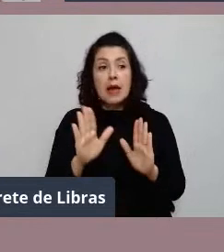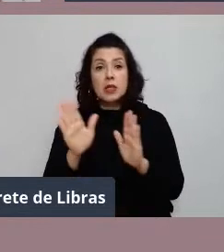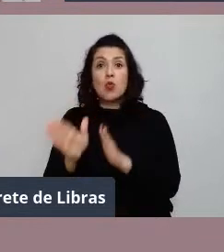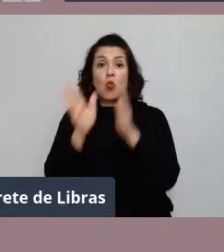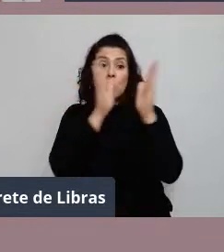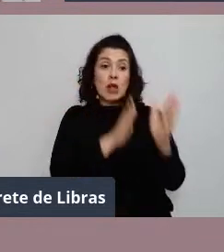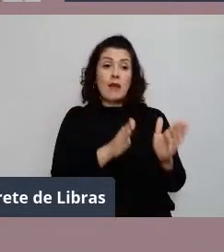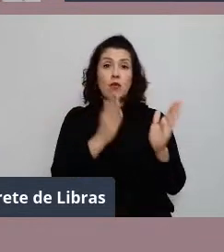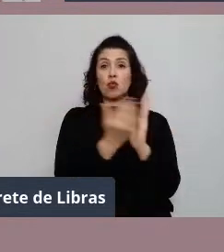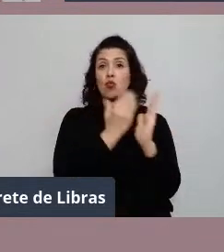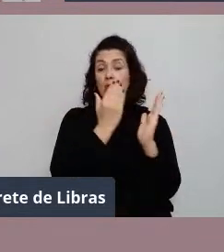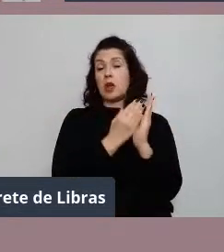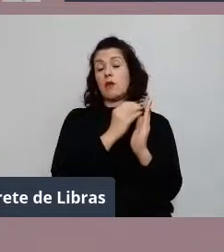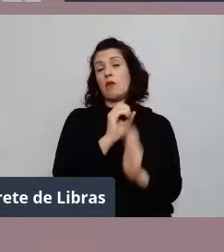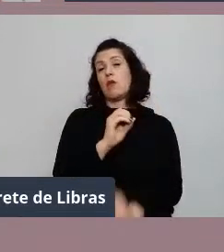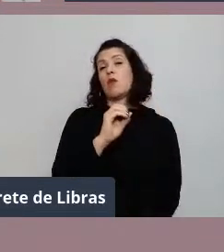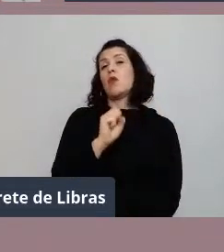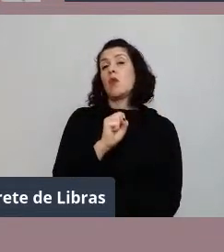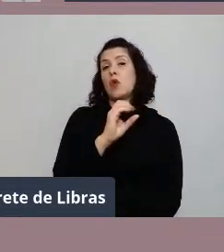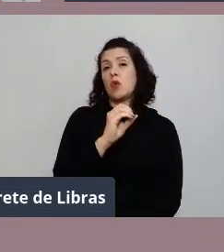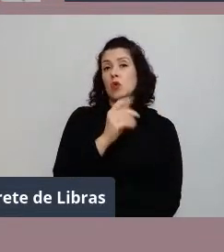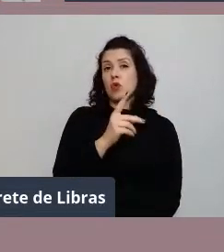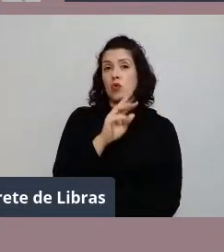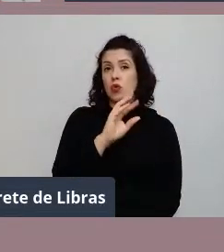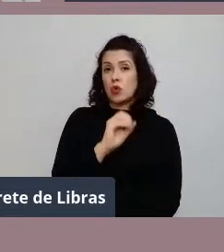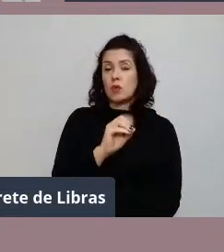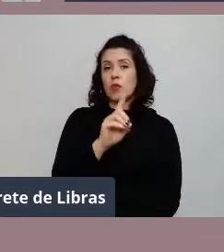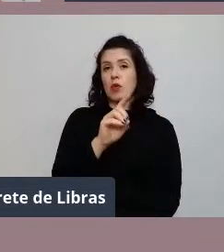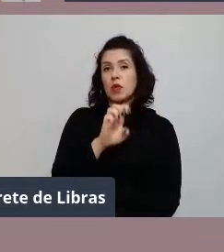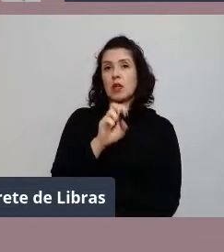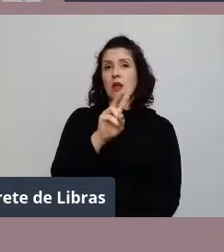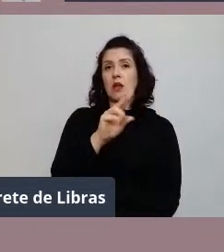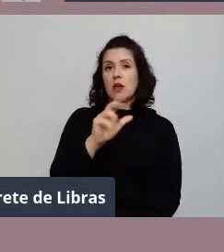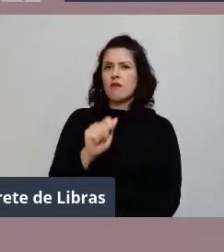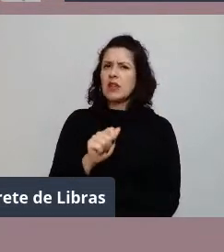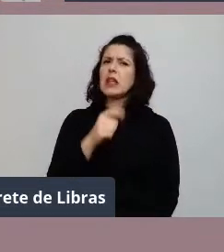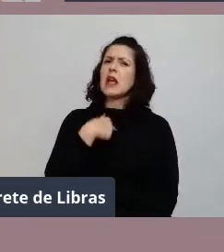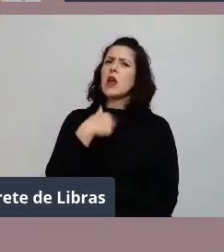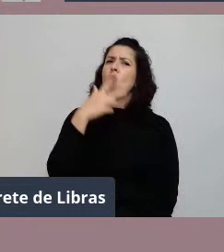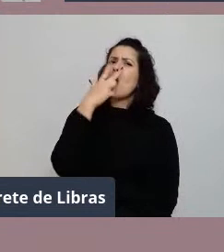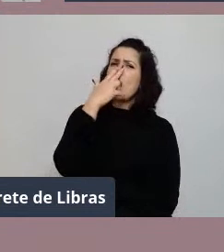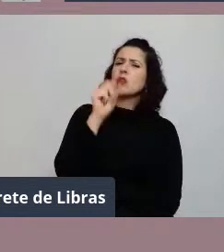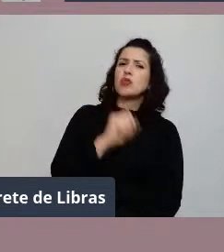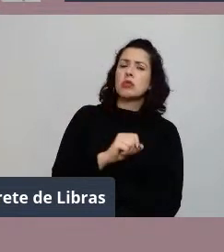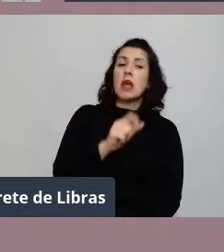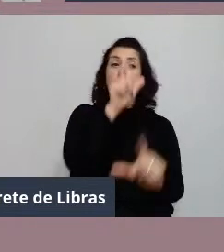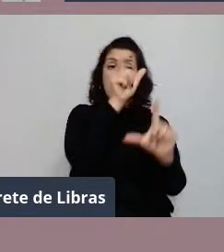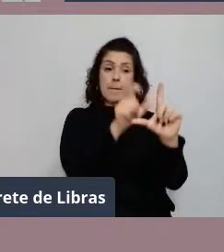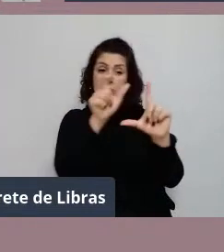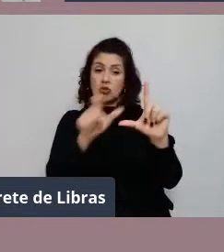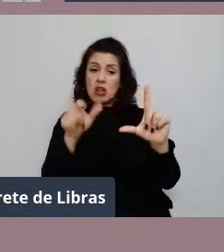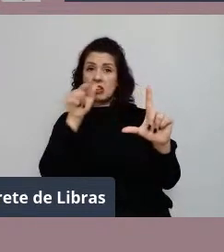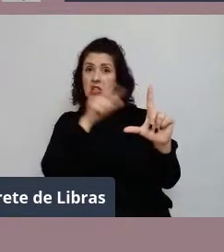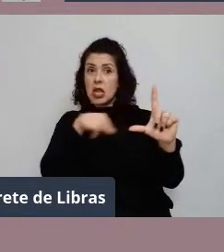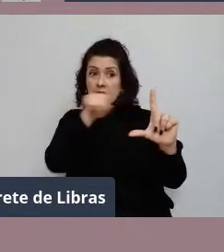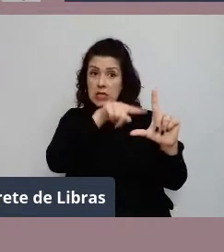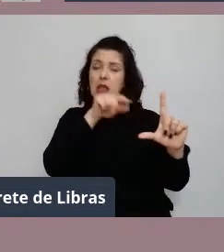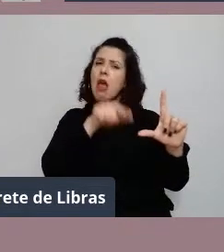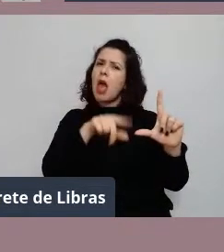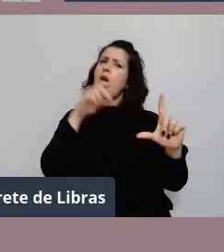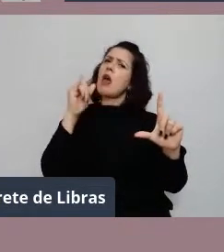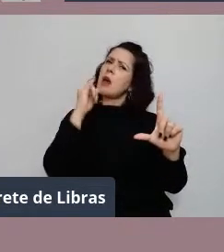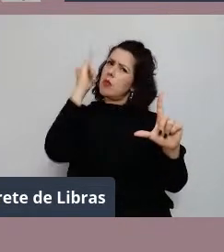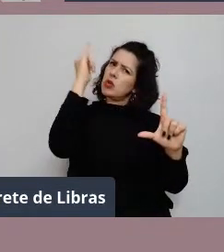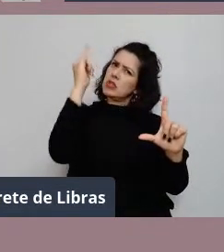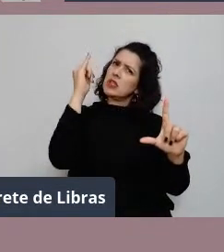eu acredito que sim, que esses personagens, por exemplo, são relevantes. É uma parte do que foi deixado